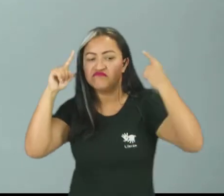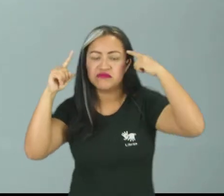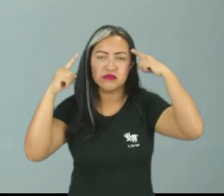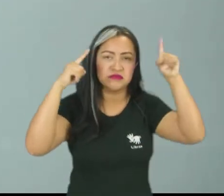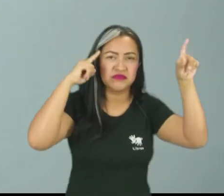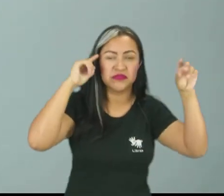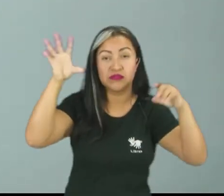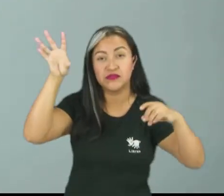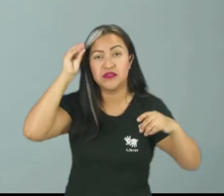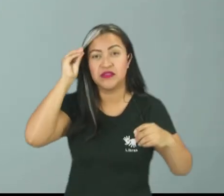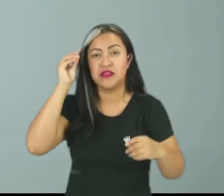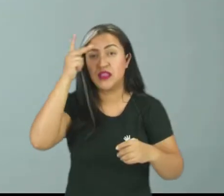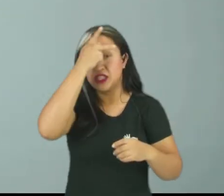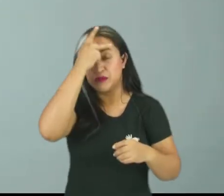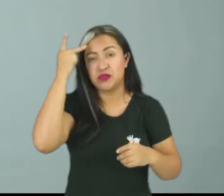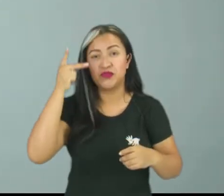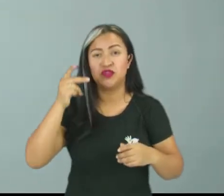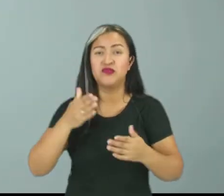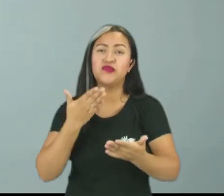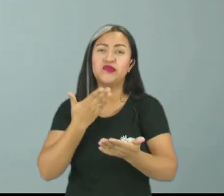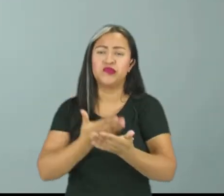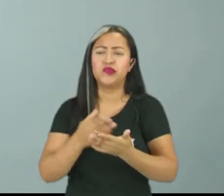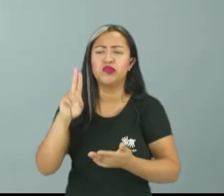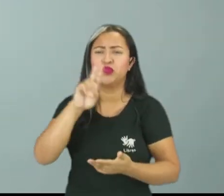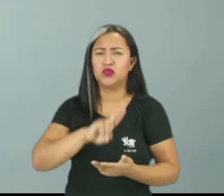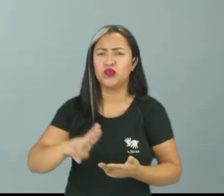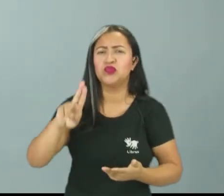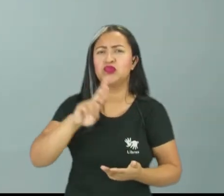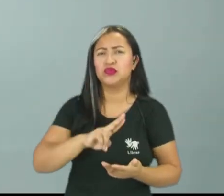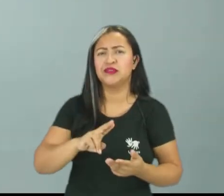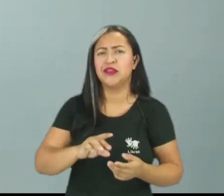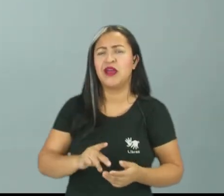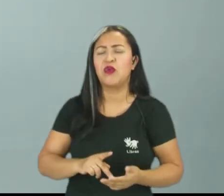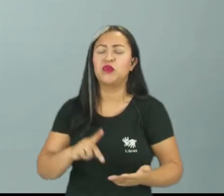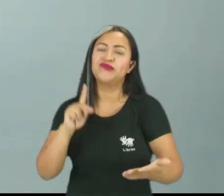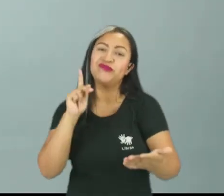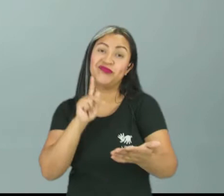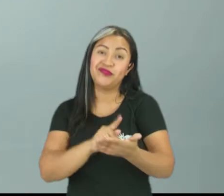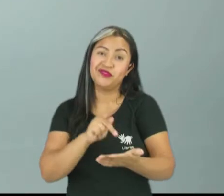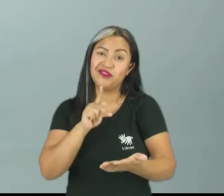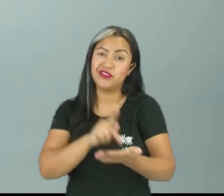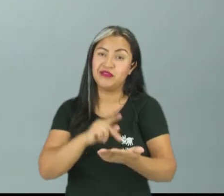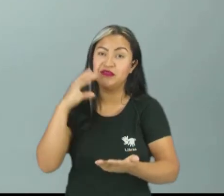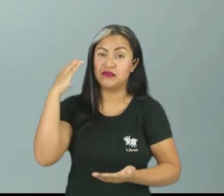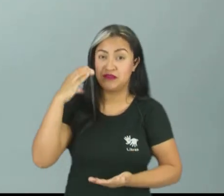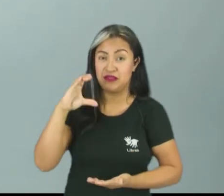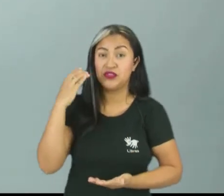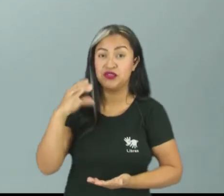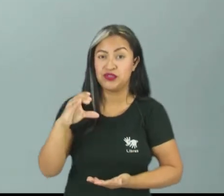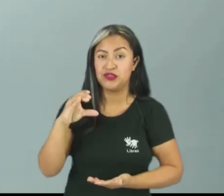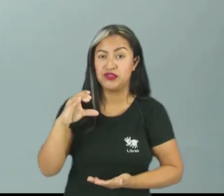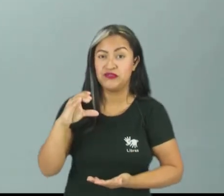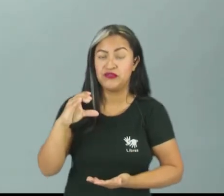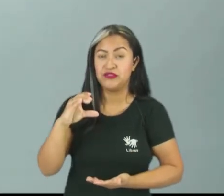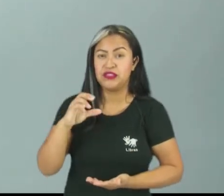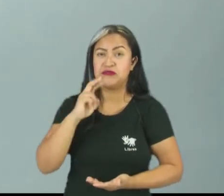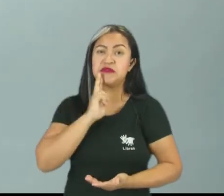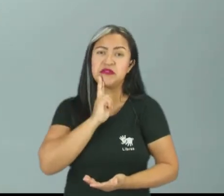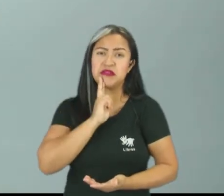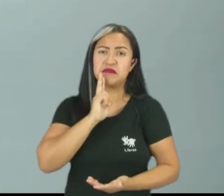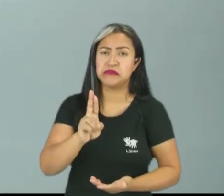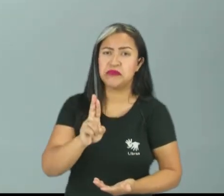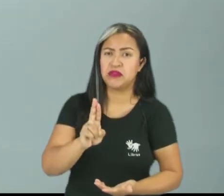dos pressupostos da ciência vão tentar usar aí as verdades científicas para justificar alguma